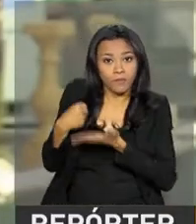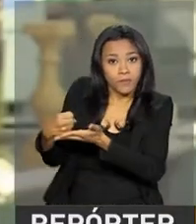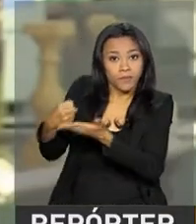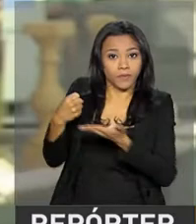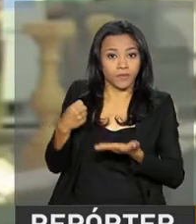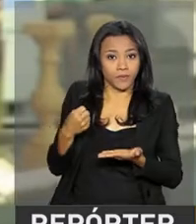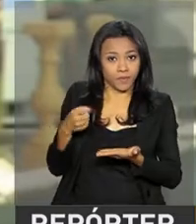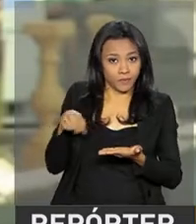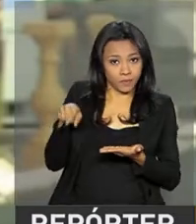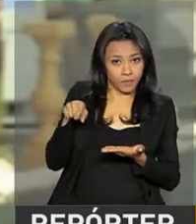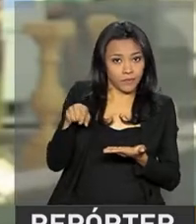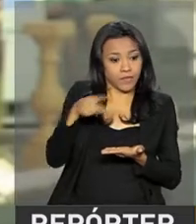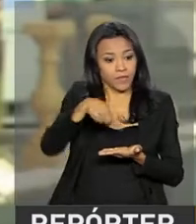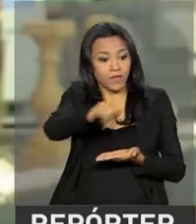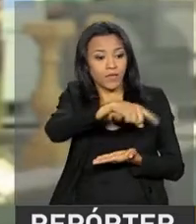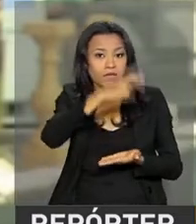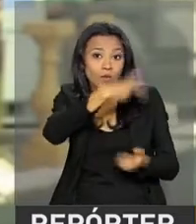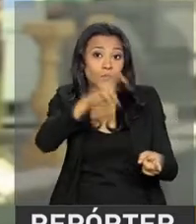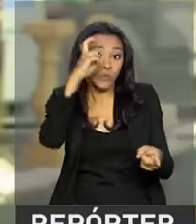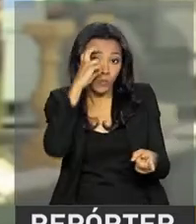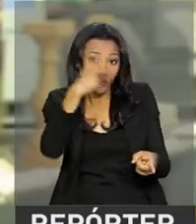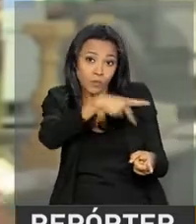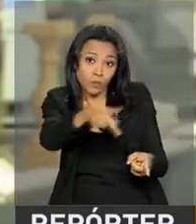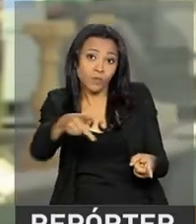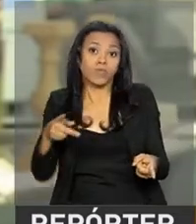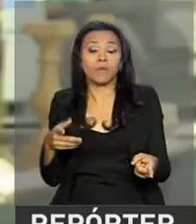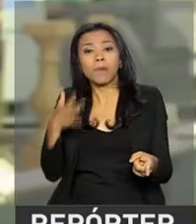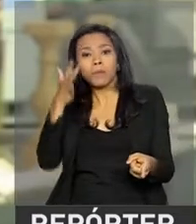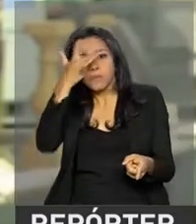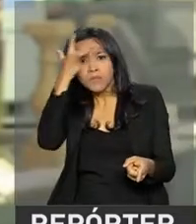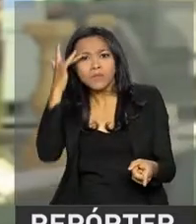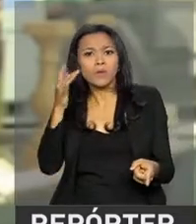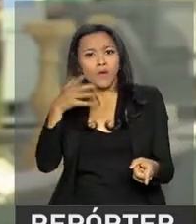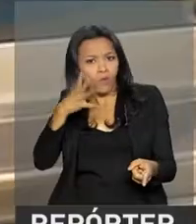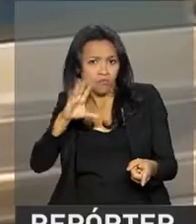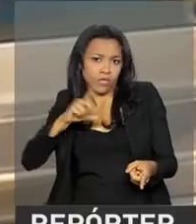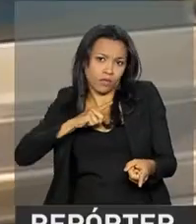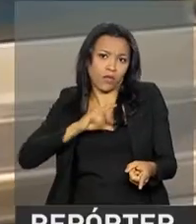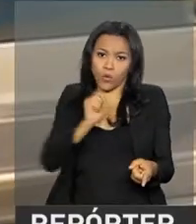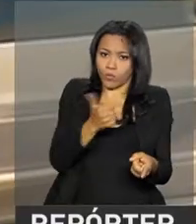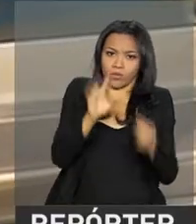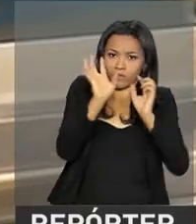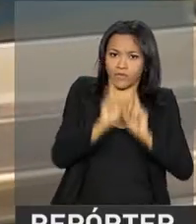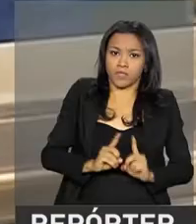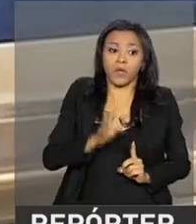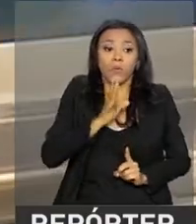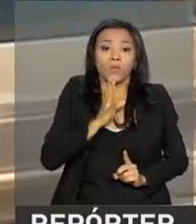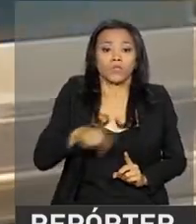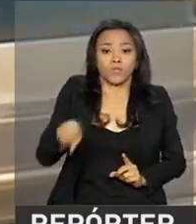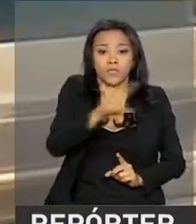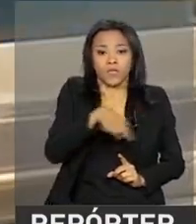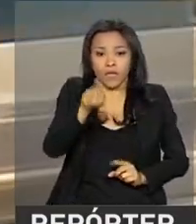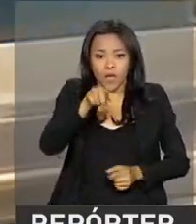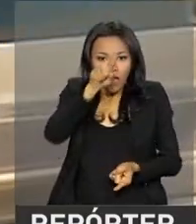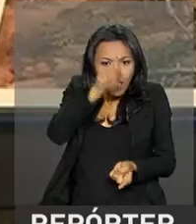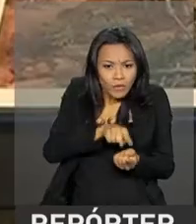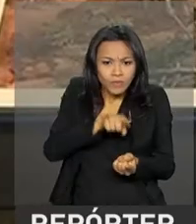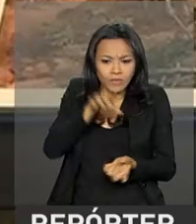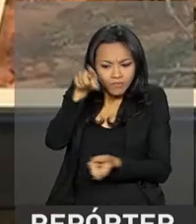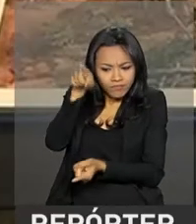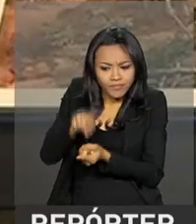acesso a um determinado bem cultural, mais inclusivo é para pessoas com e sem deficiência. São réplicas em tamanho reduzido de